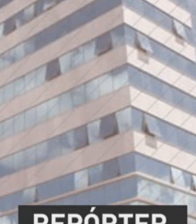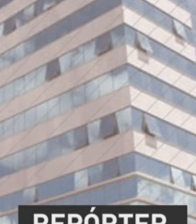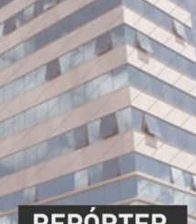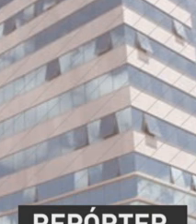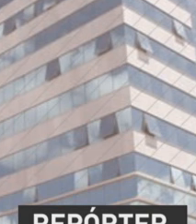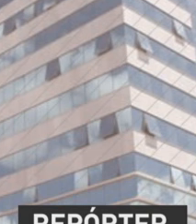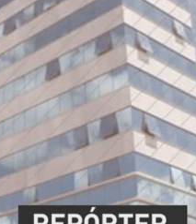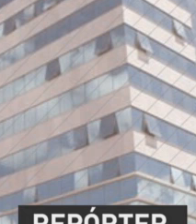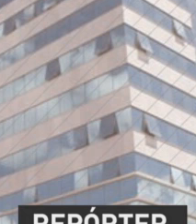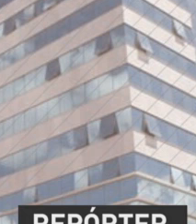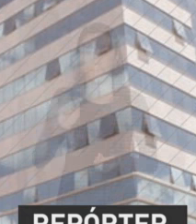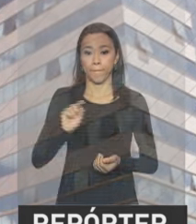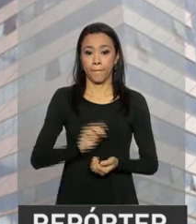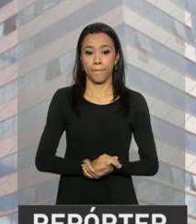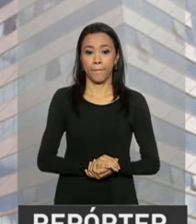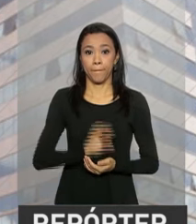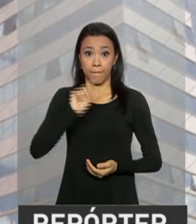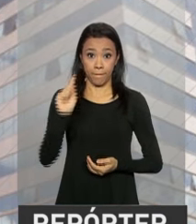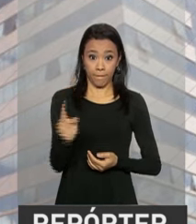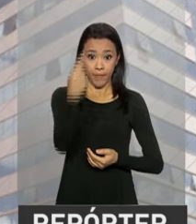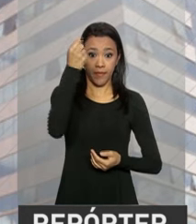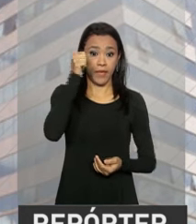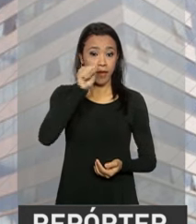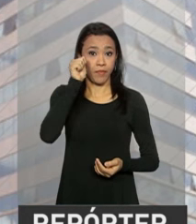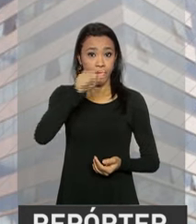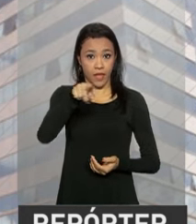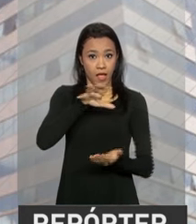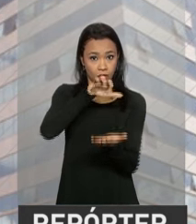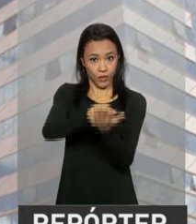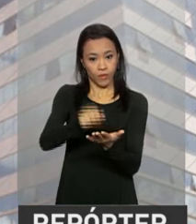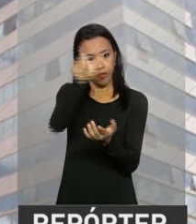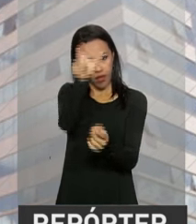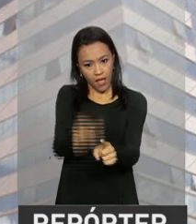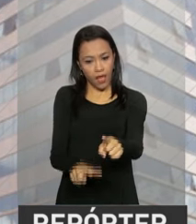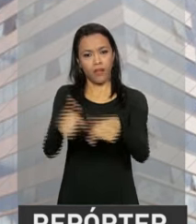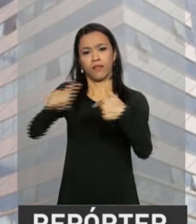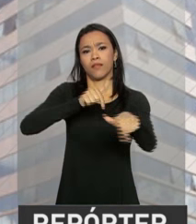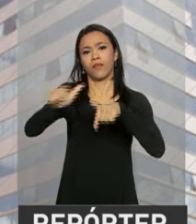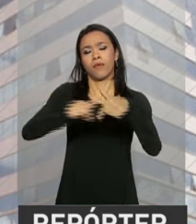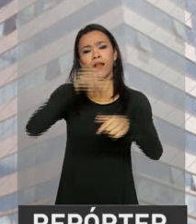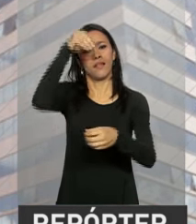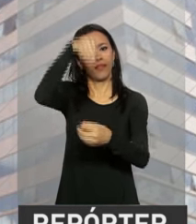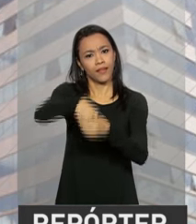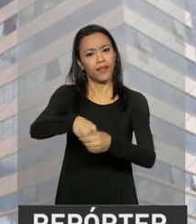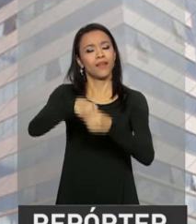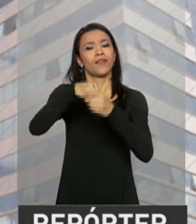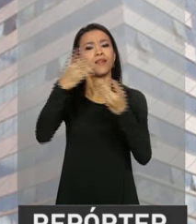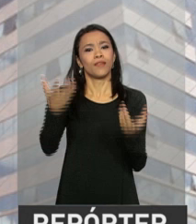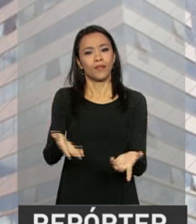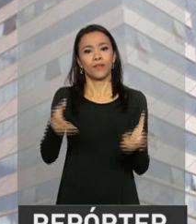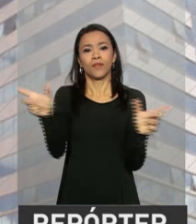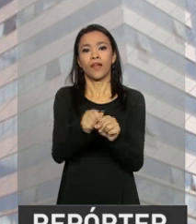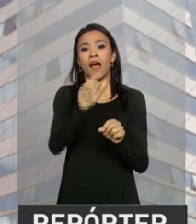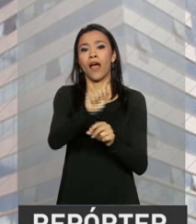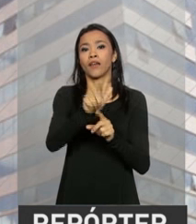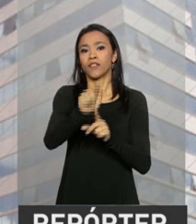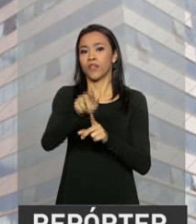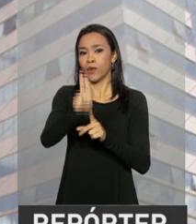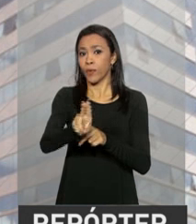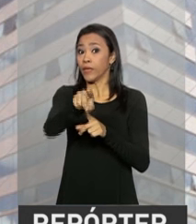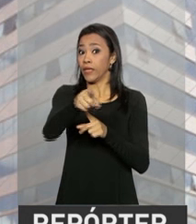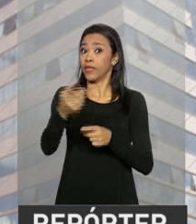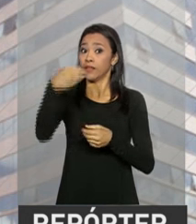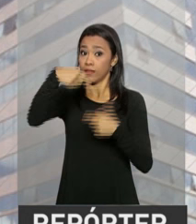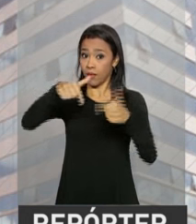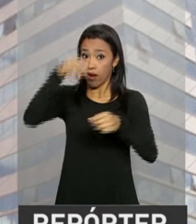A primeira mulher a ocupar o cargo de advogada-geral da União é servidora pública de carreira do órgão e chefiava desde 2003 a Secretaria-Geral